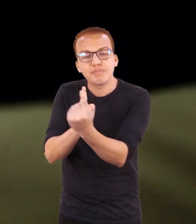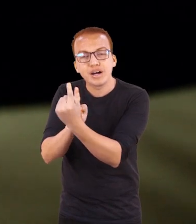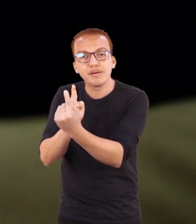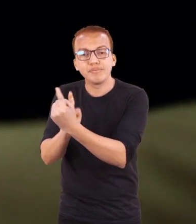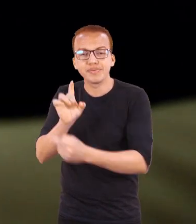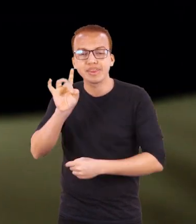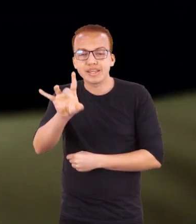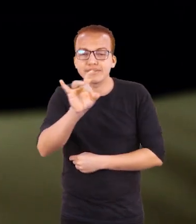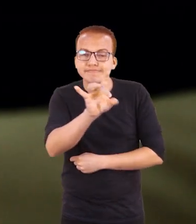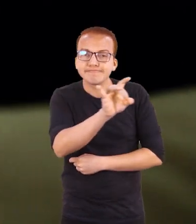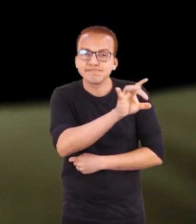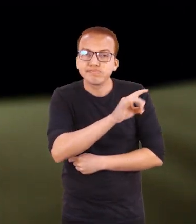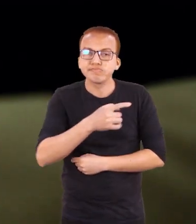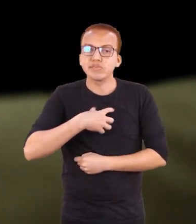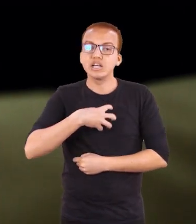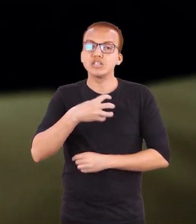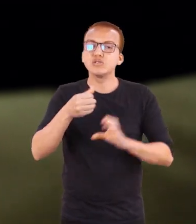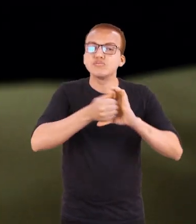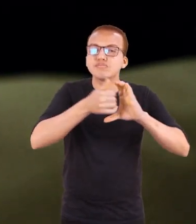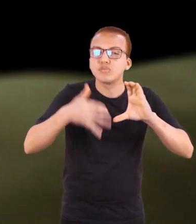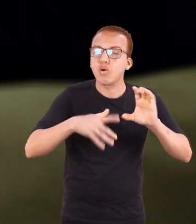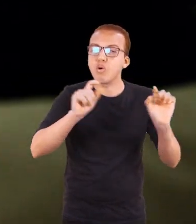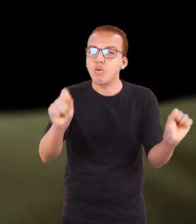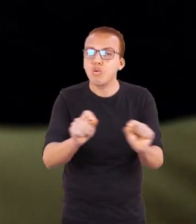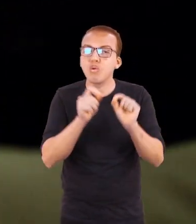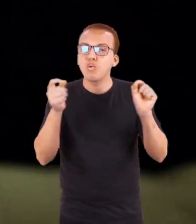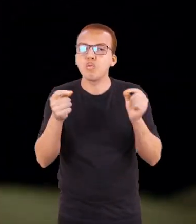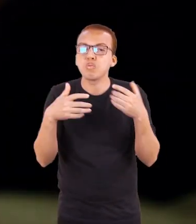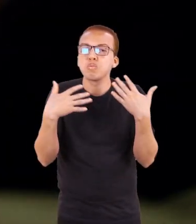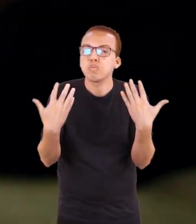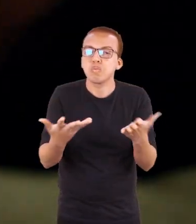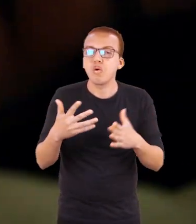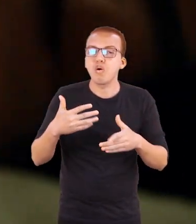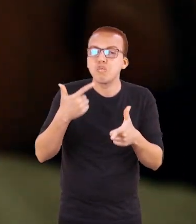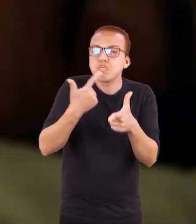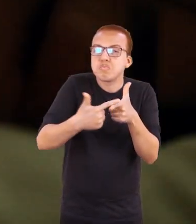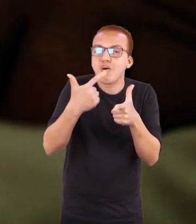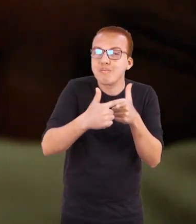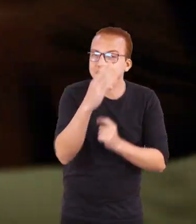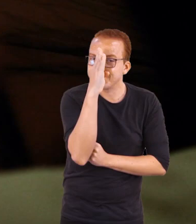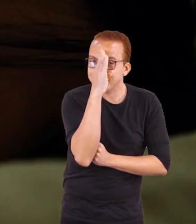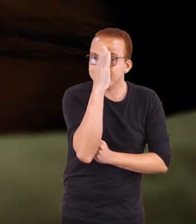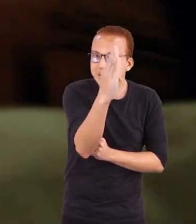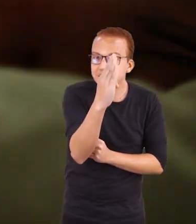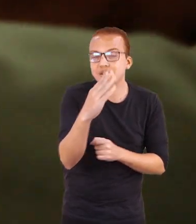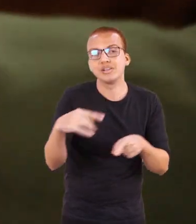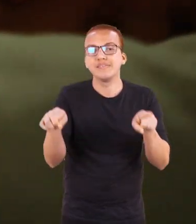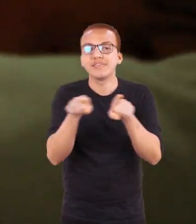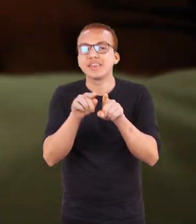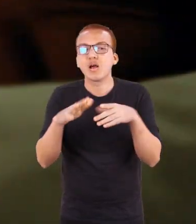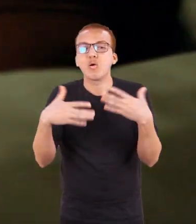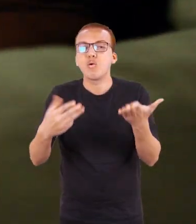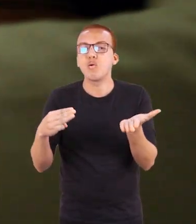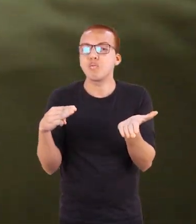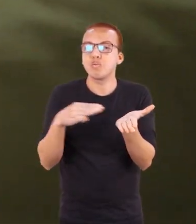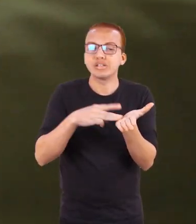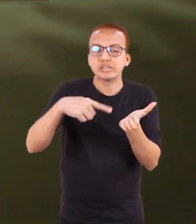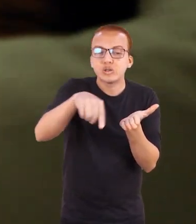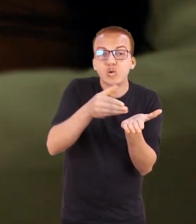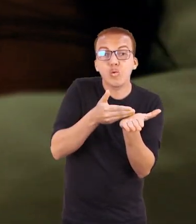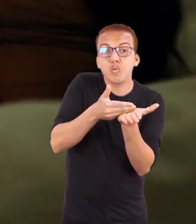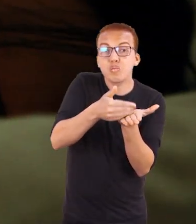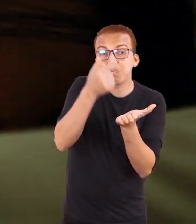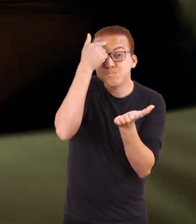desse paciente Quais são os seus gatilhos o que que é um fator de exacerbação o que que Quais são os fatores que faz com que a pessoa